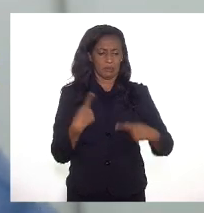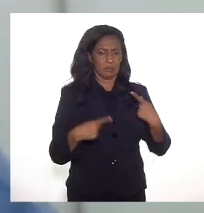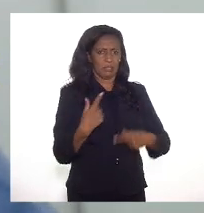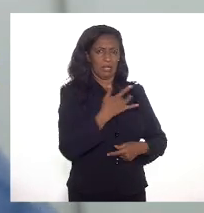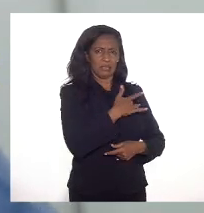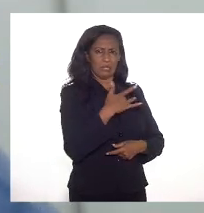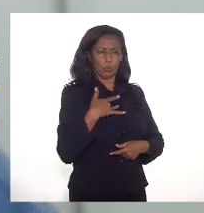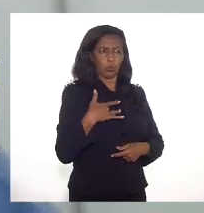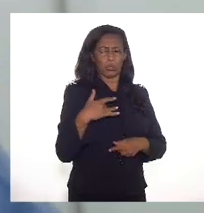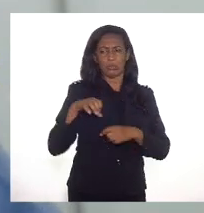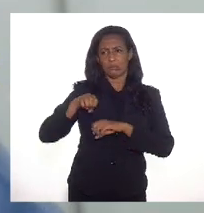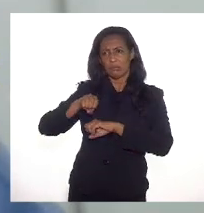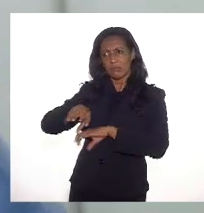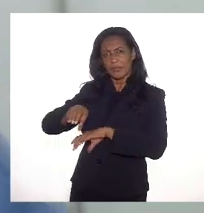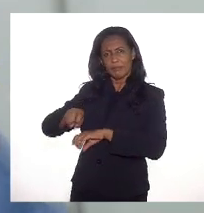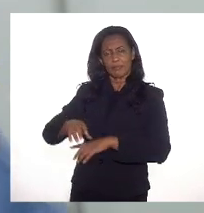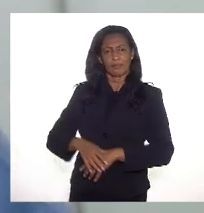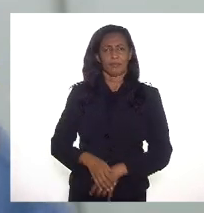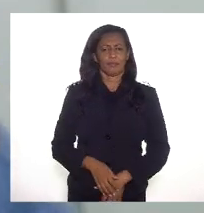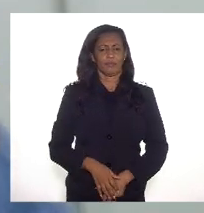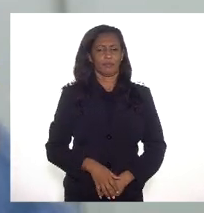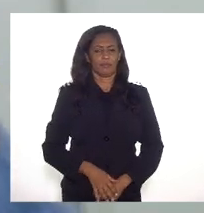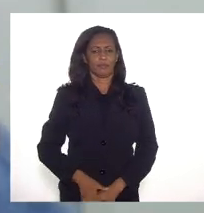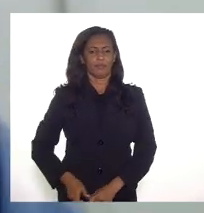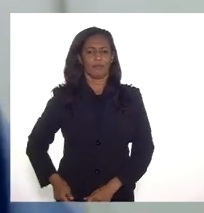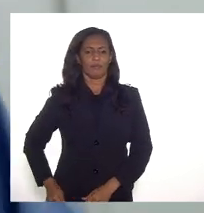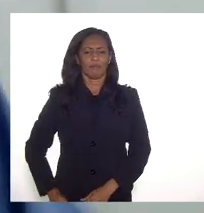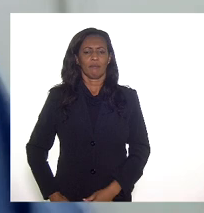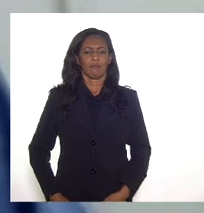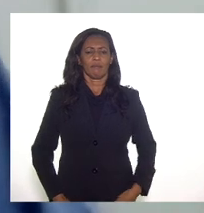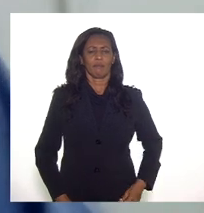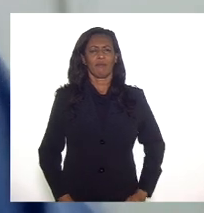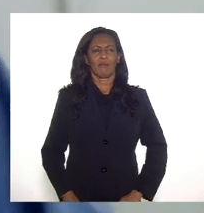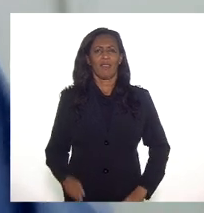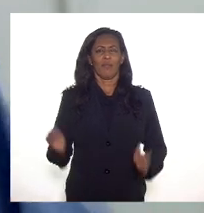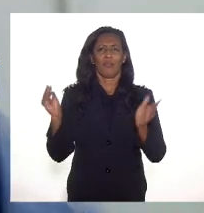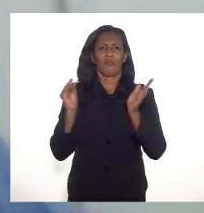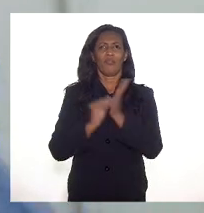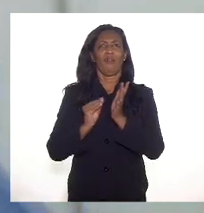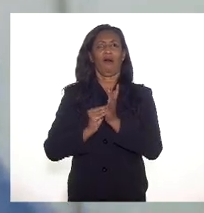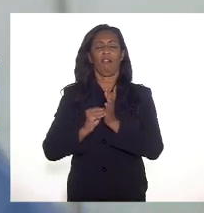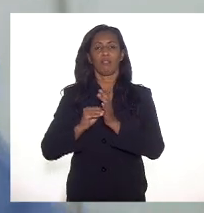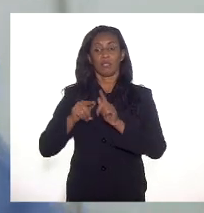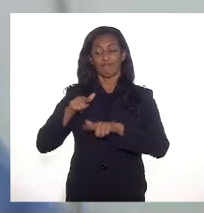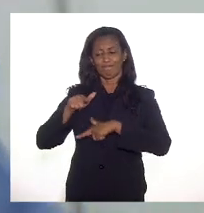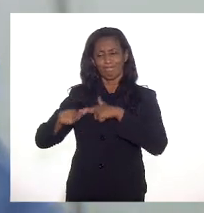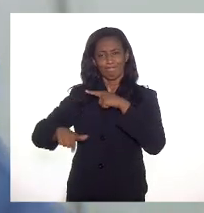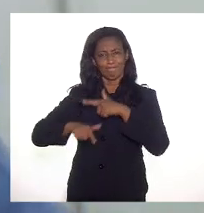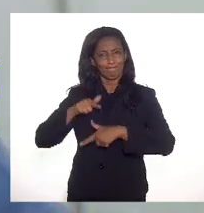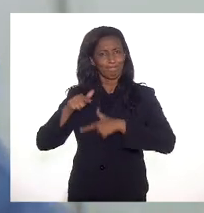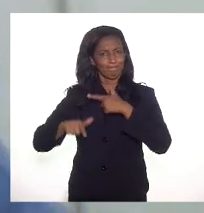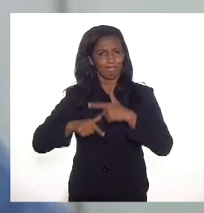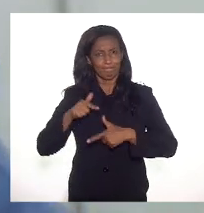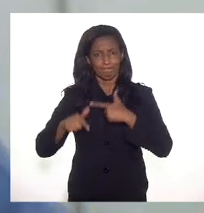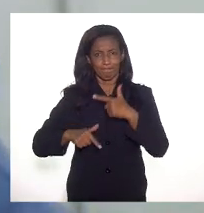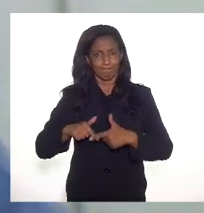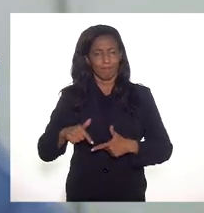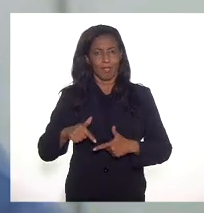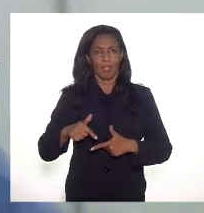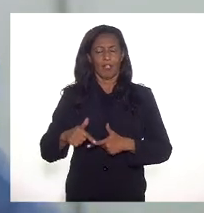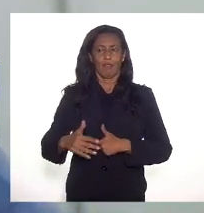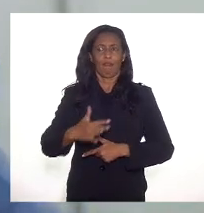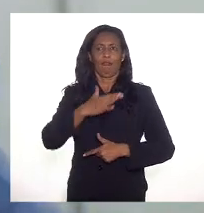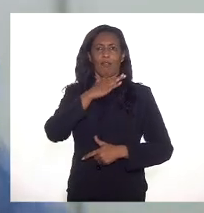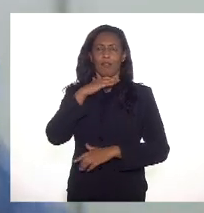a educação, né? Um desemprego brutal, uma crise